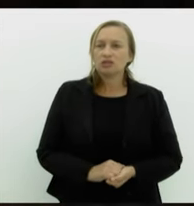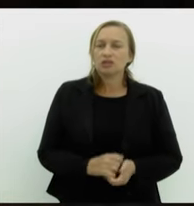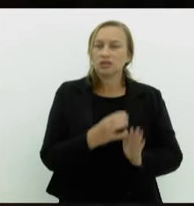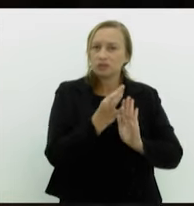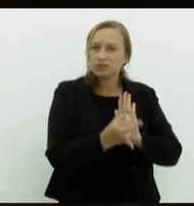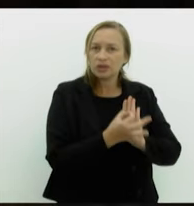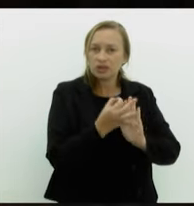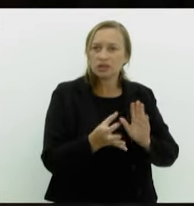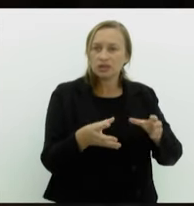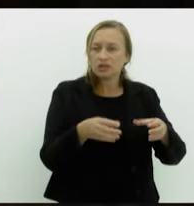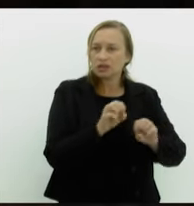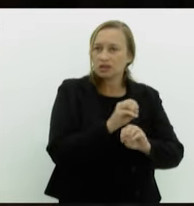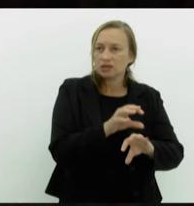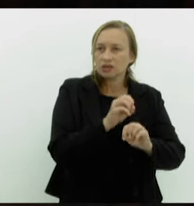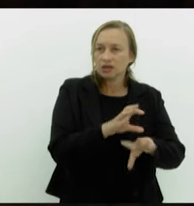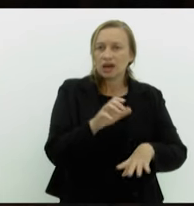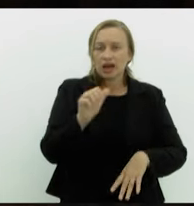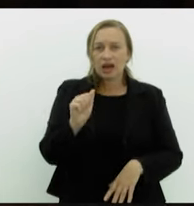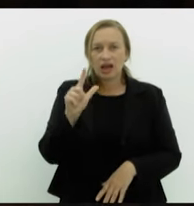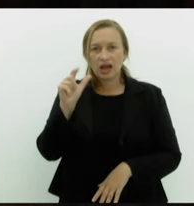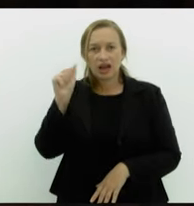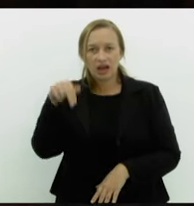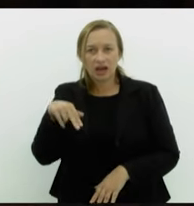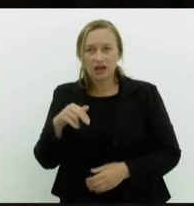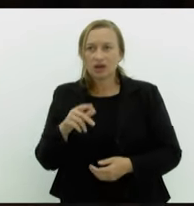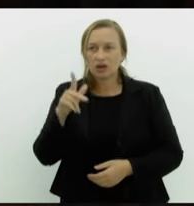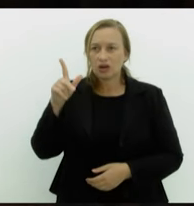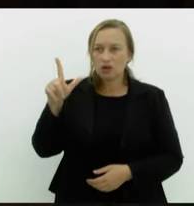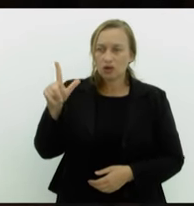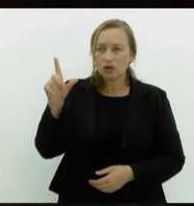da Educação, Alan Lopes.